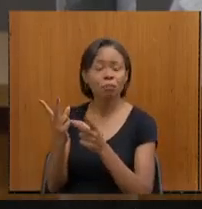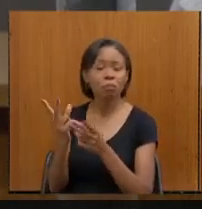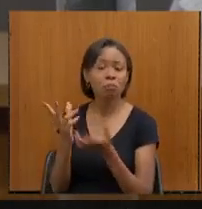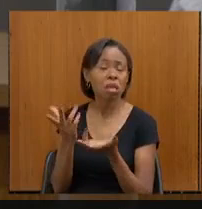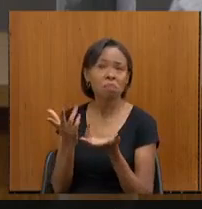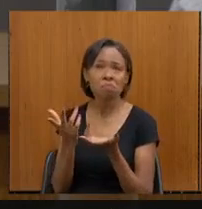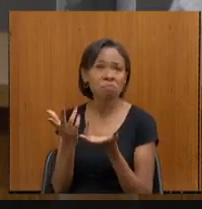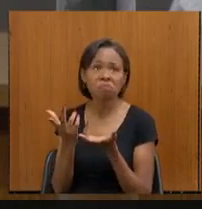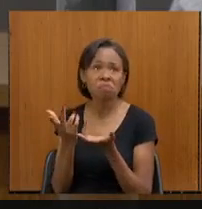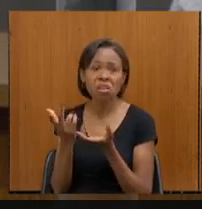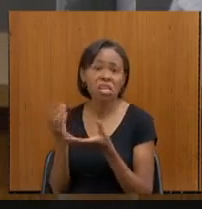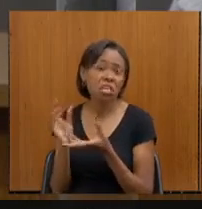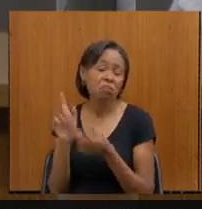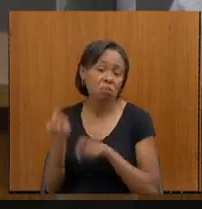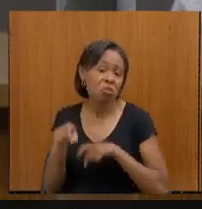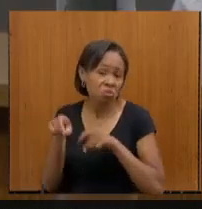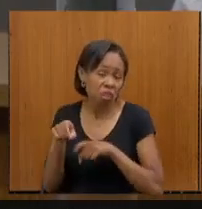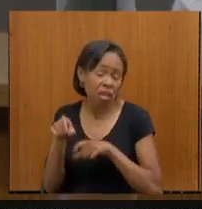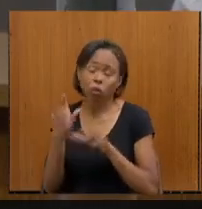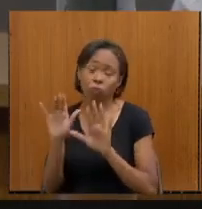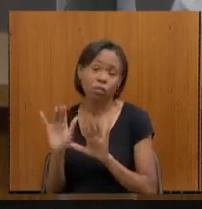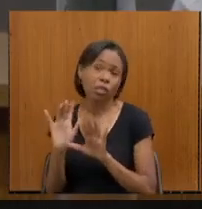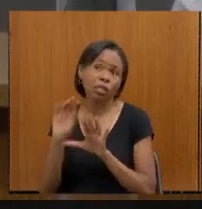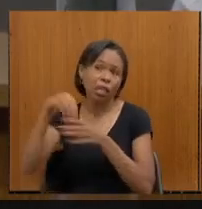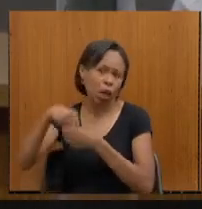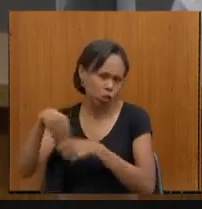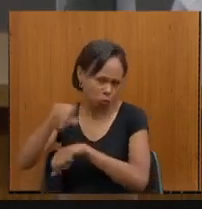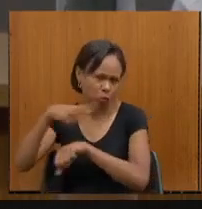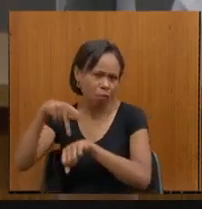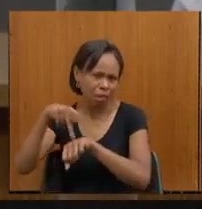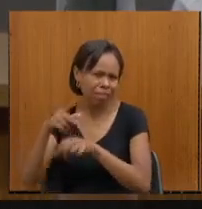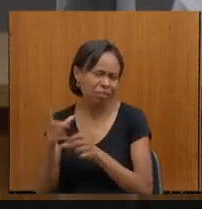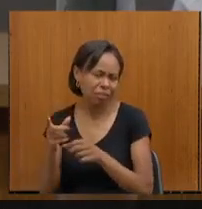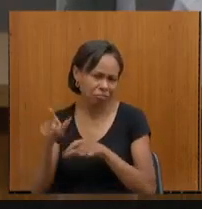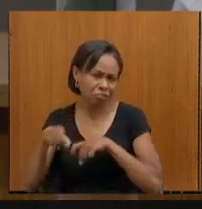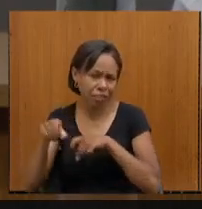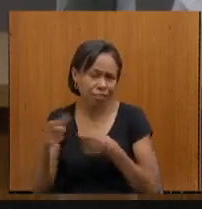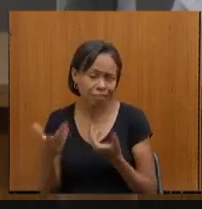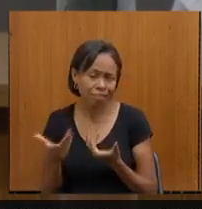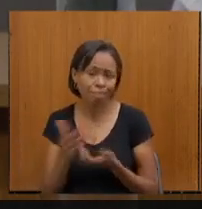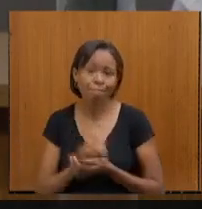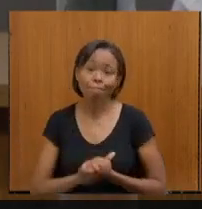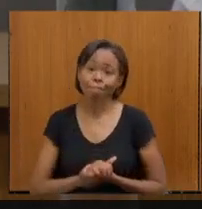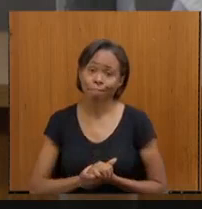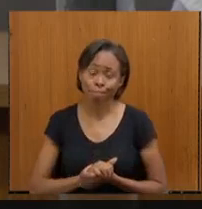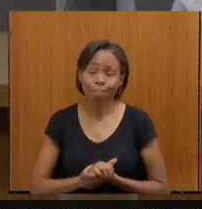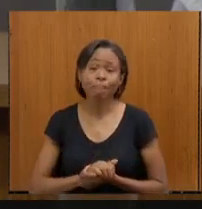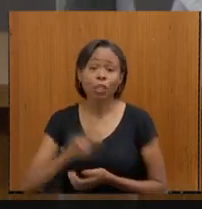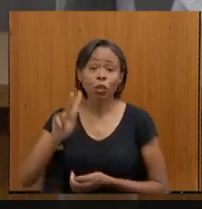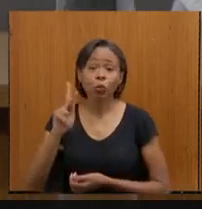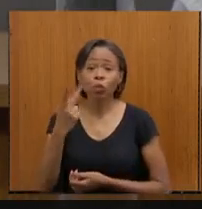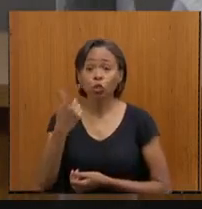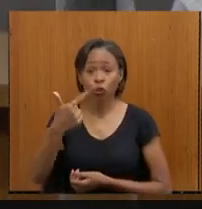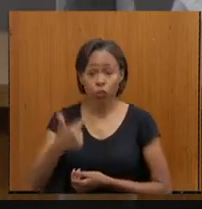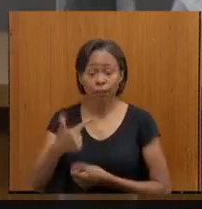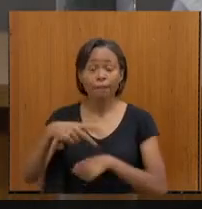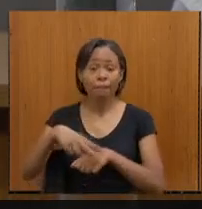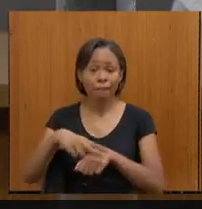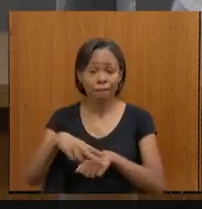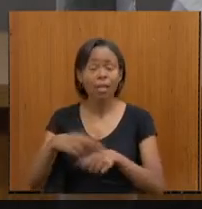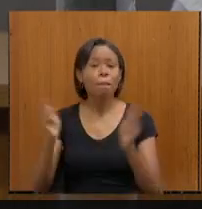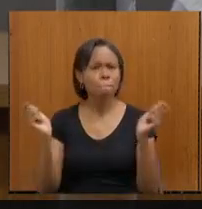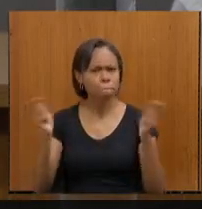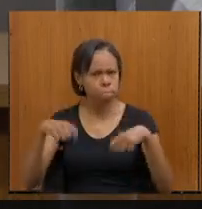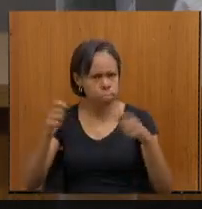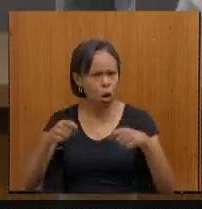produção de CO2 de poluição e tudo isso então que o hidrogênio verde e tem a possibilidade de